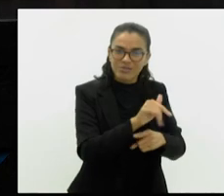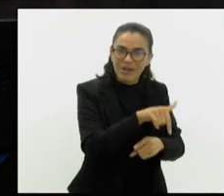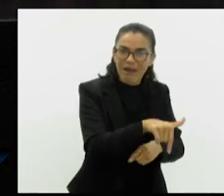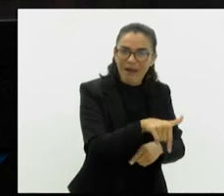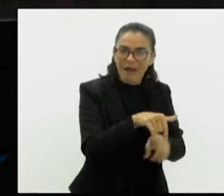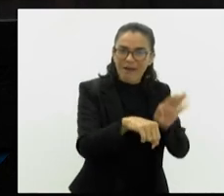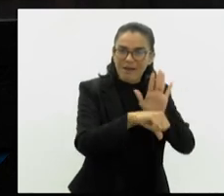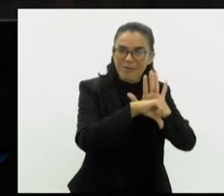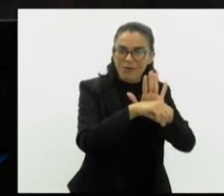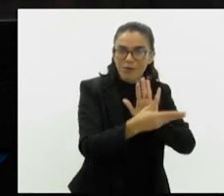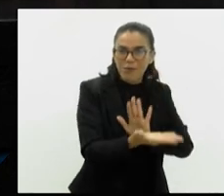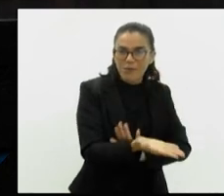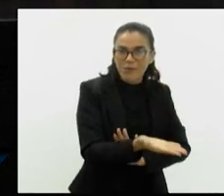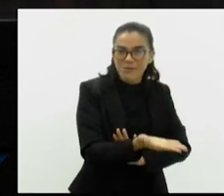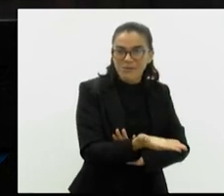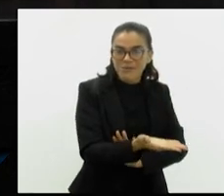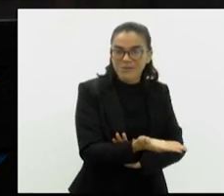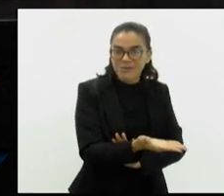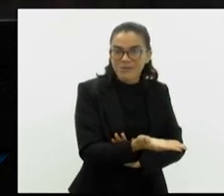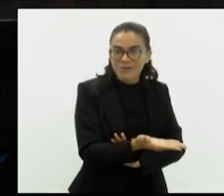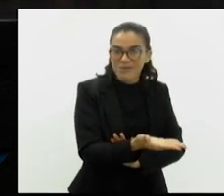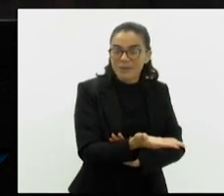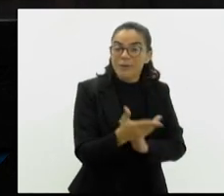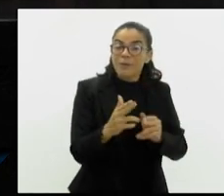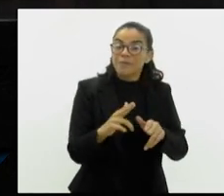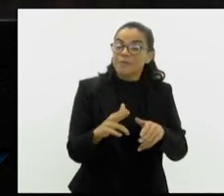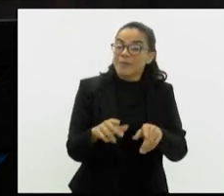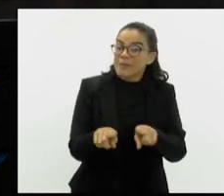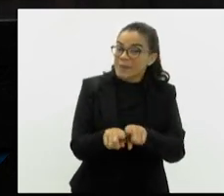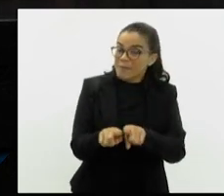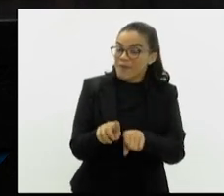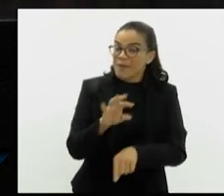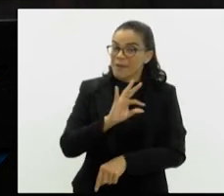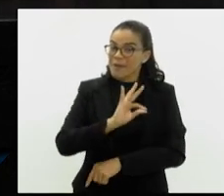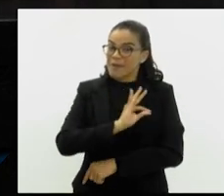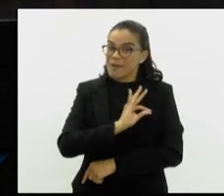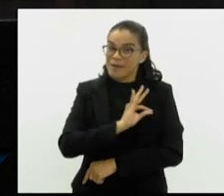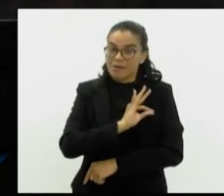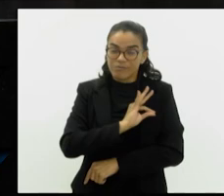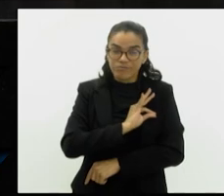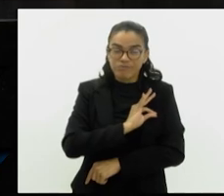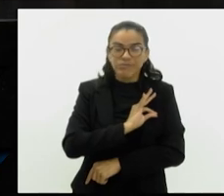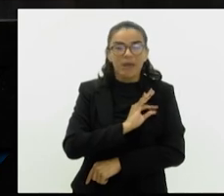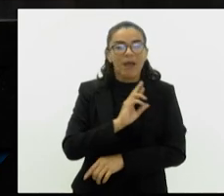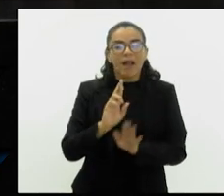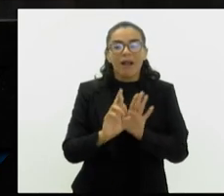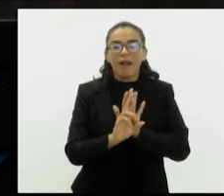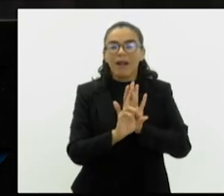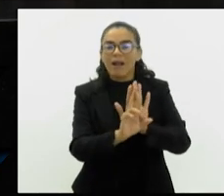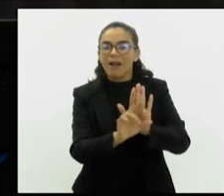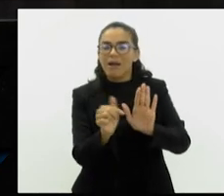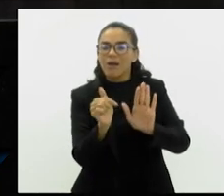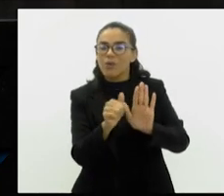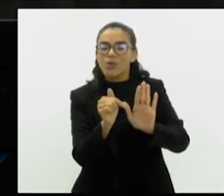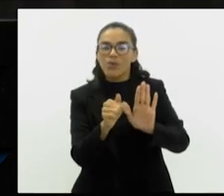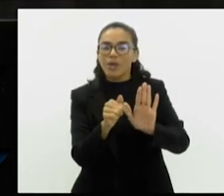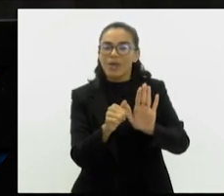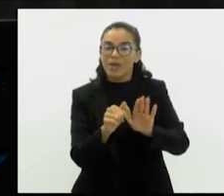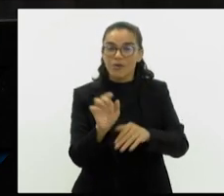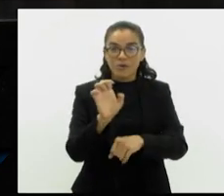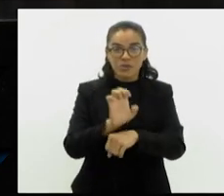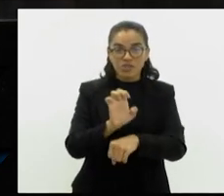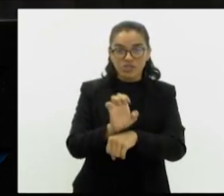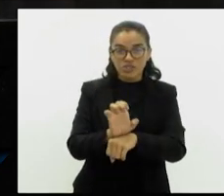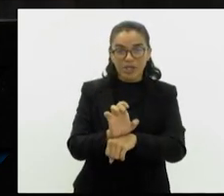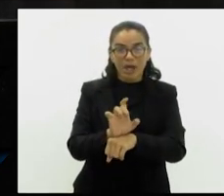do crime e a polícia ela representa o estado que quer